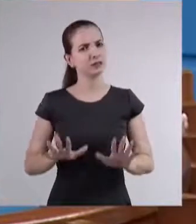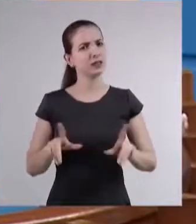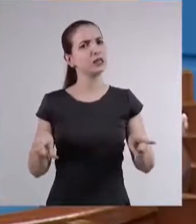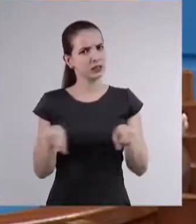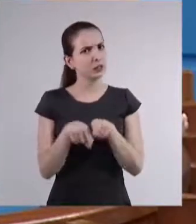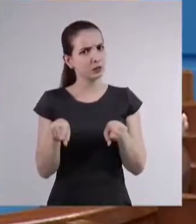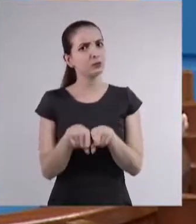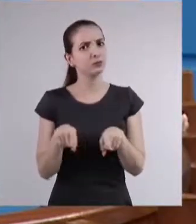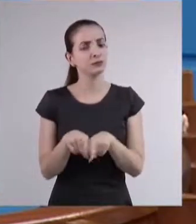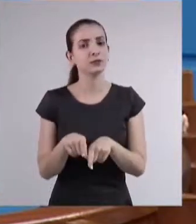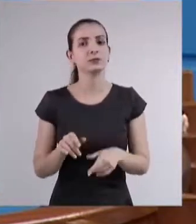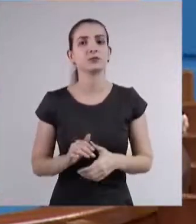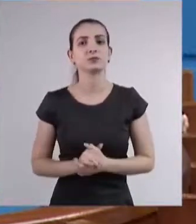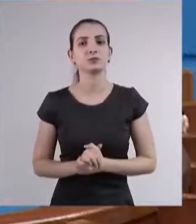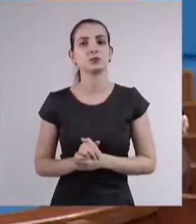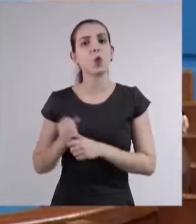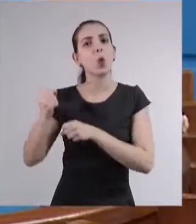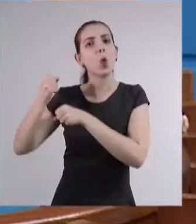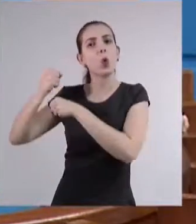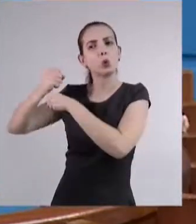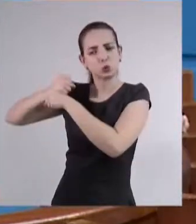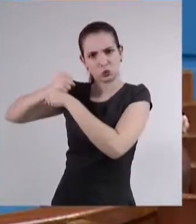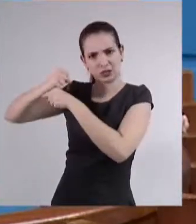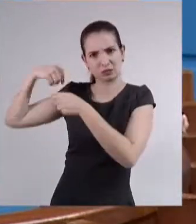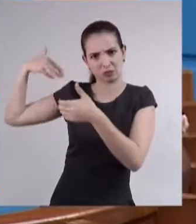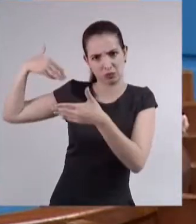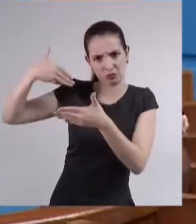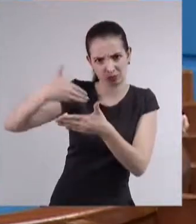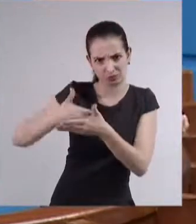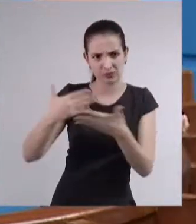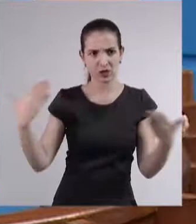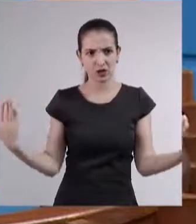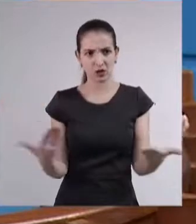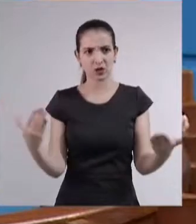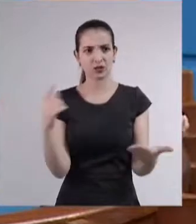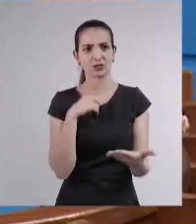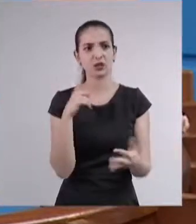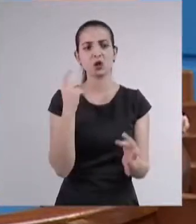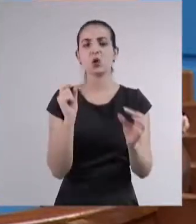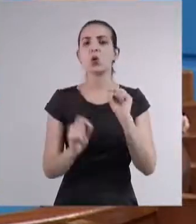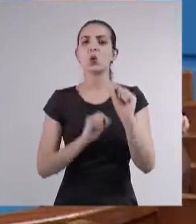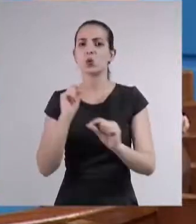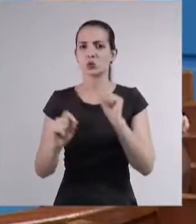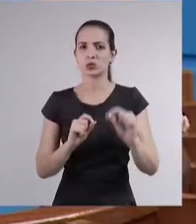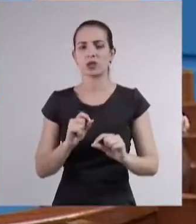Inclusive, nos últimos anos, nós tivemos aquele fenômeno dos robôs,